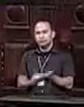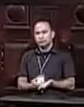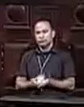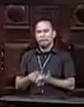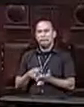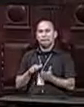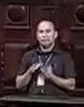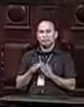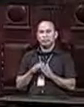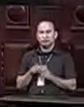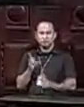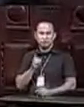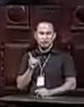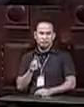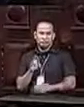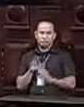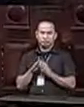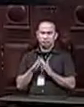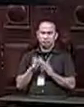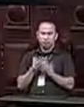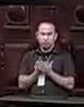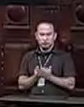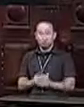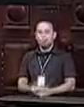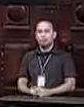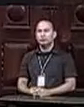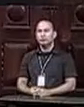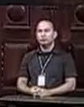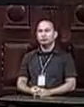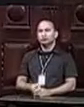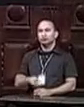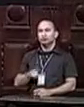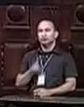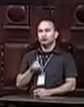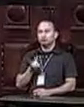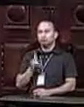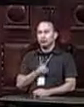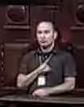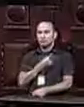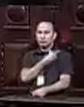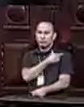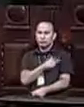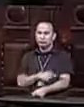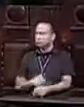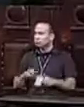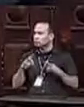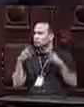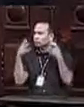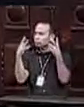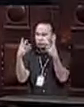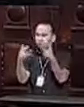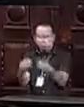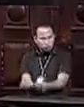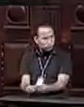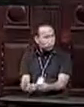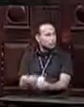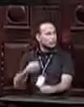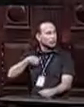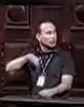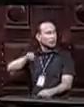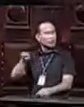educação escolar apenas. É o direito à educação como um todo. É o direito do jovem ir a uma biblioteca, ir a um